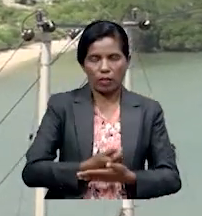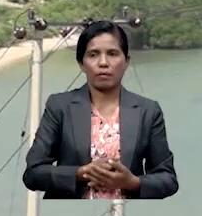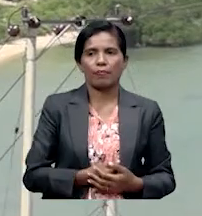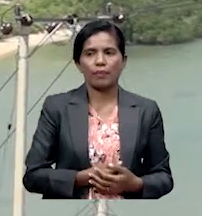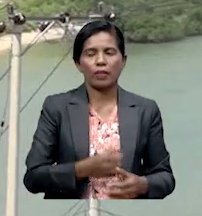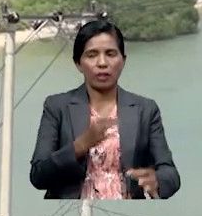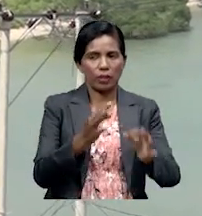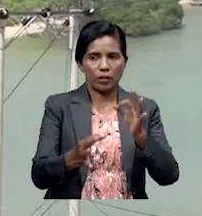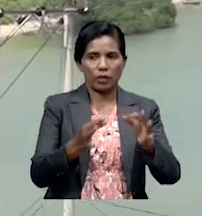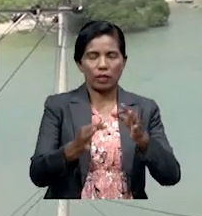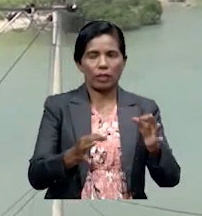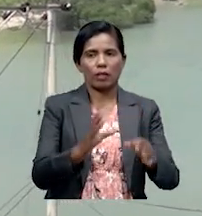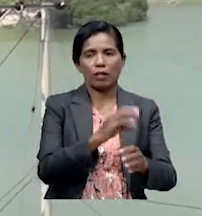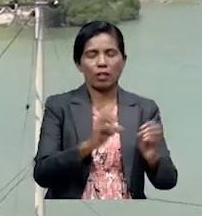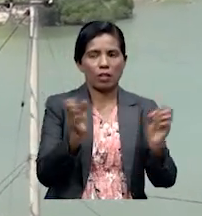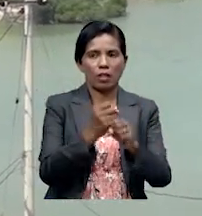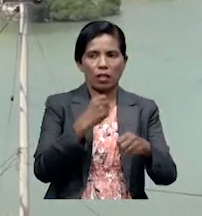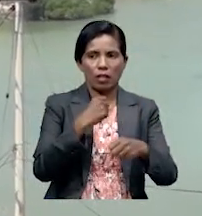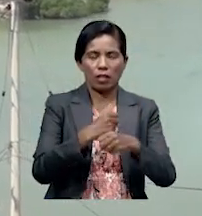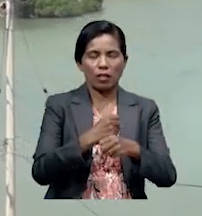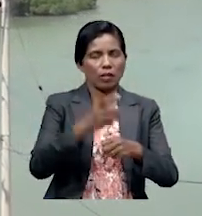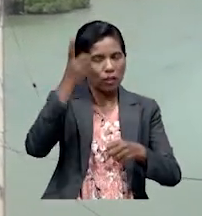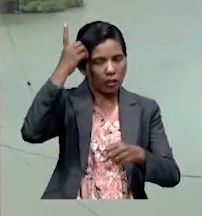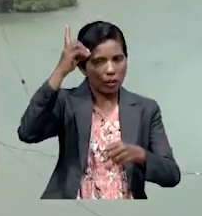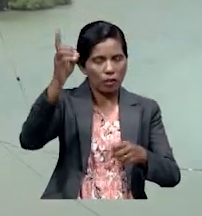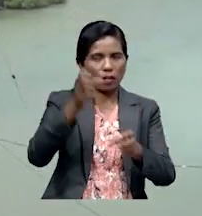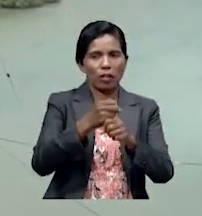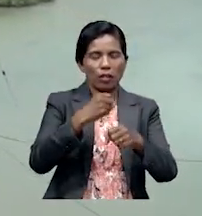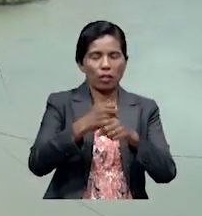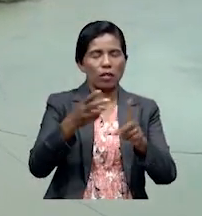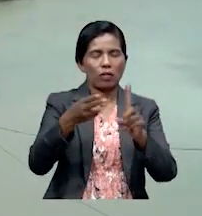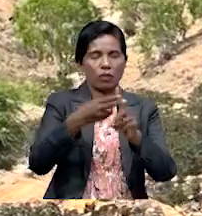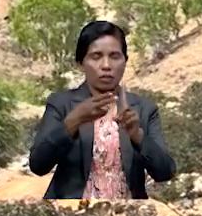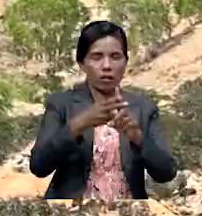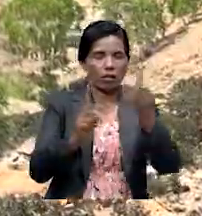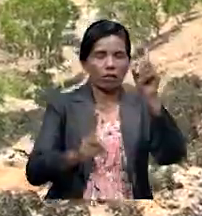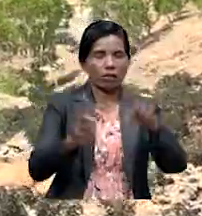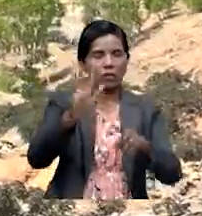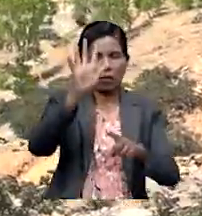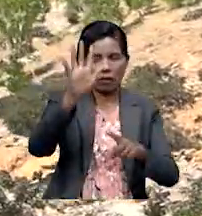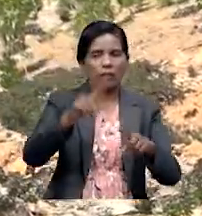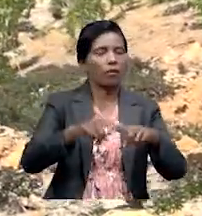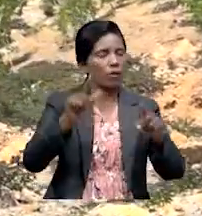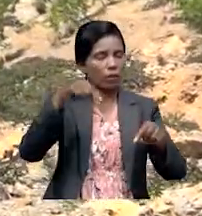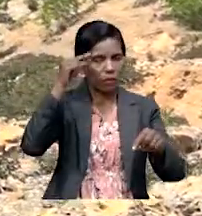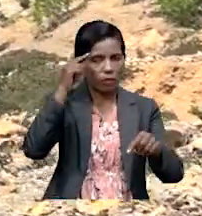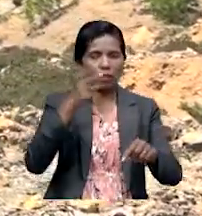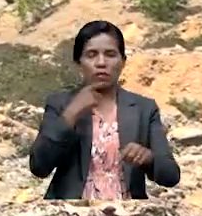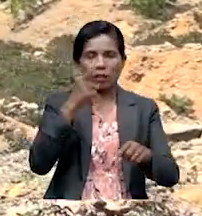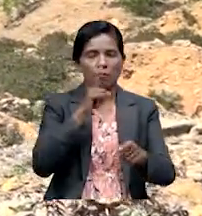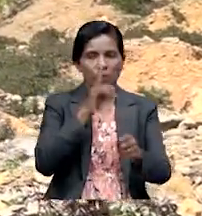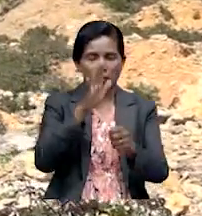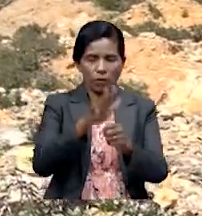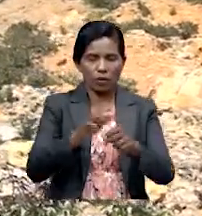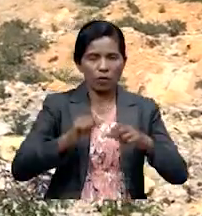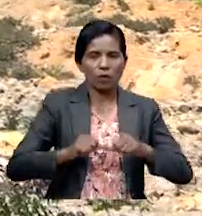Mas que durante né, Matebiang la consegue realizar né mehi ho de construir hotel Fitun Lima e Hadolokwan, mas o governante né promete se